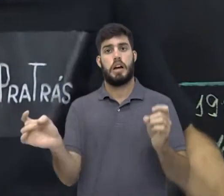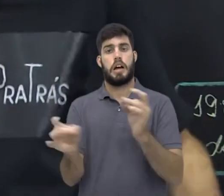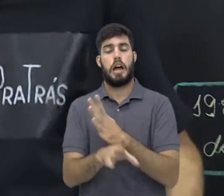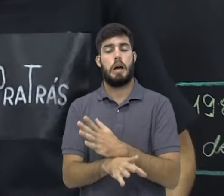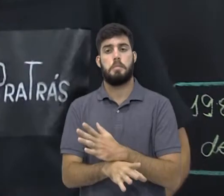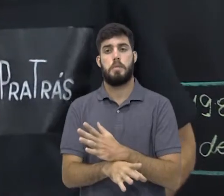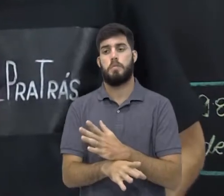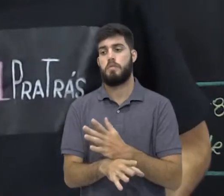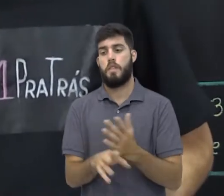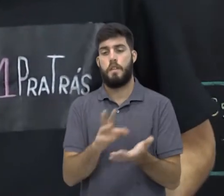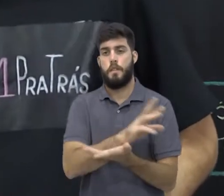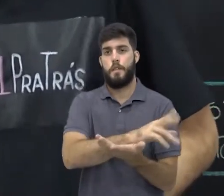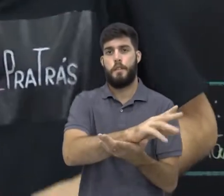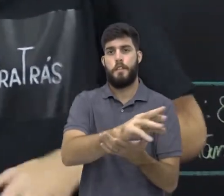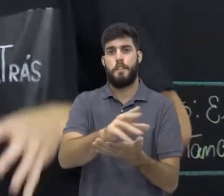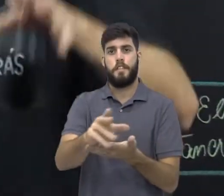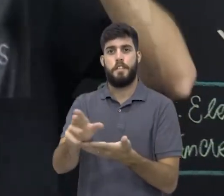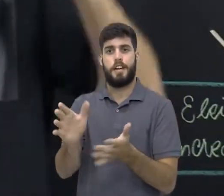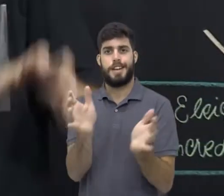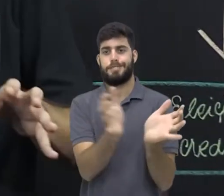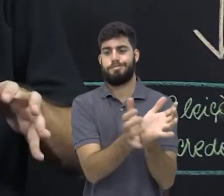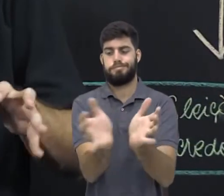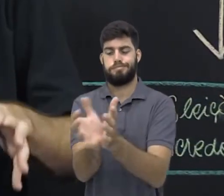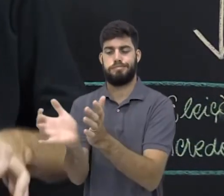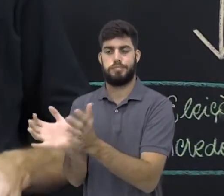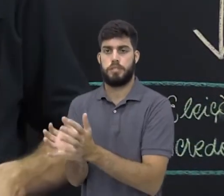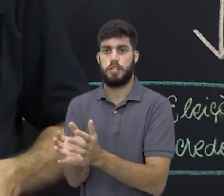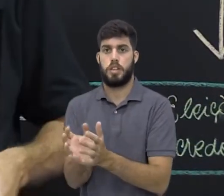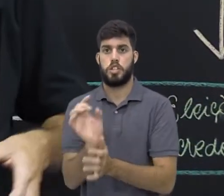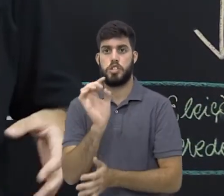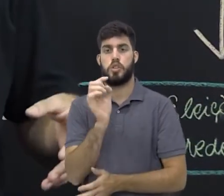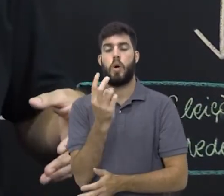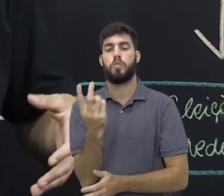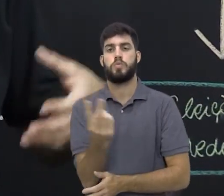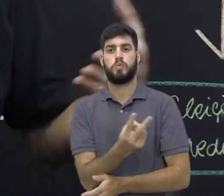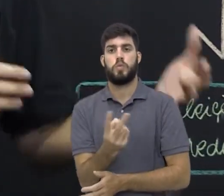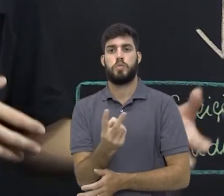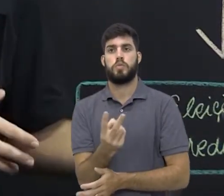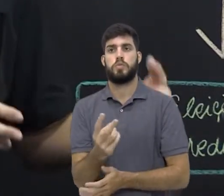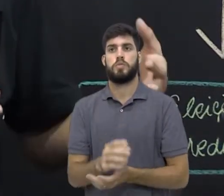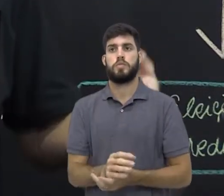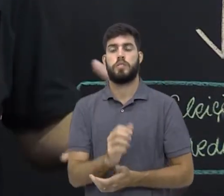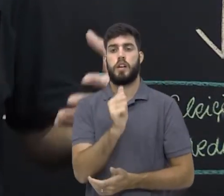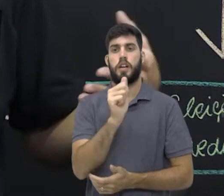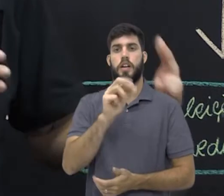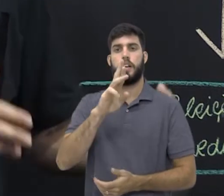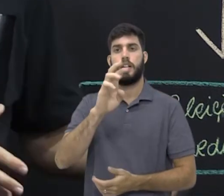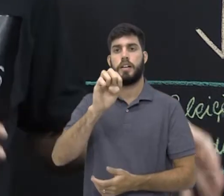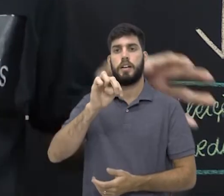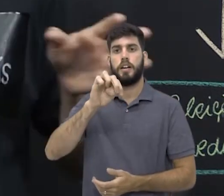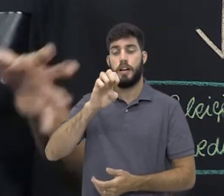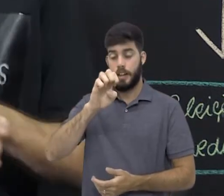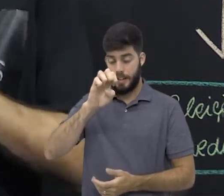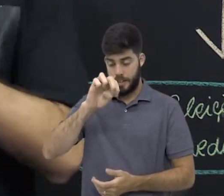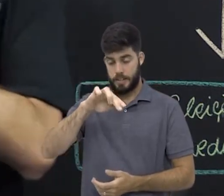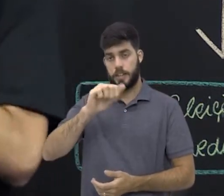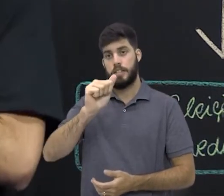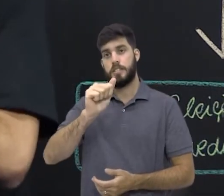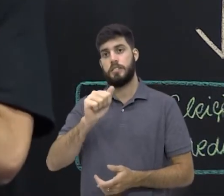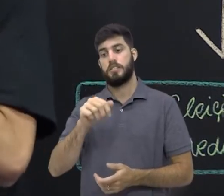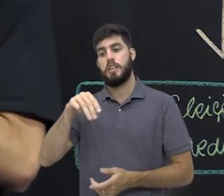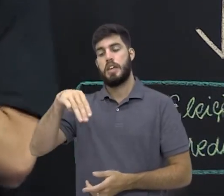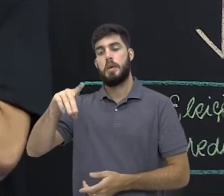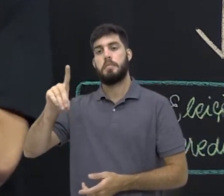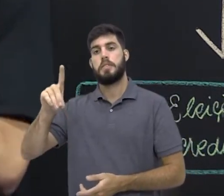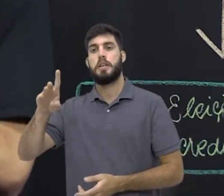vários partidos e foram criados só 2 partidos. A Arena, que era o partido do governo, e o MDB,